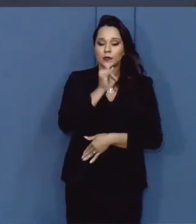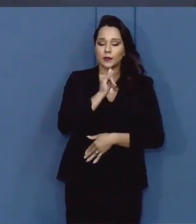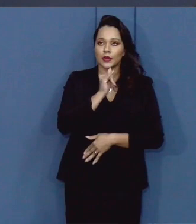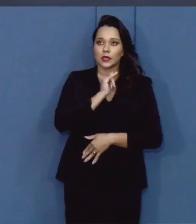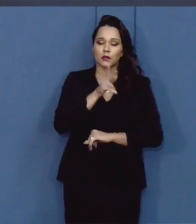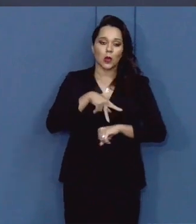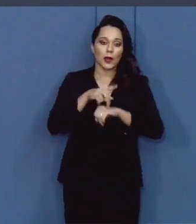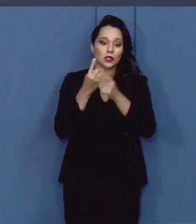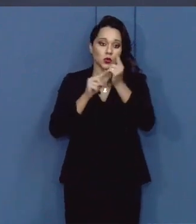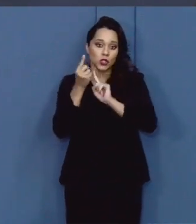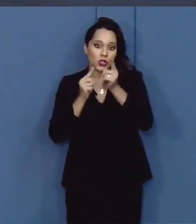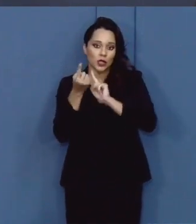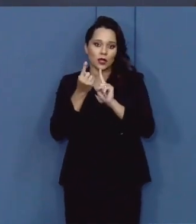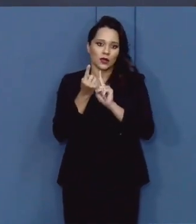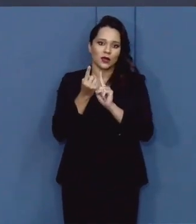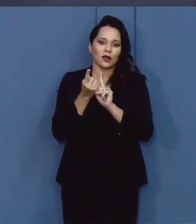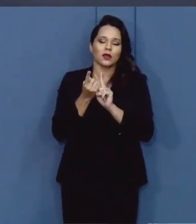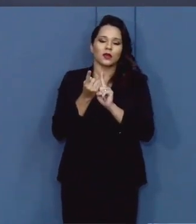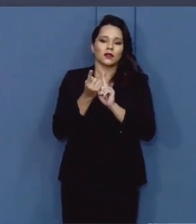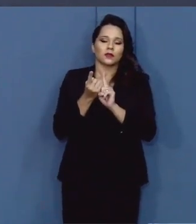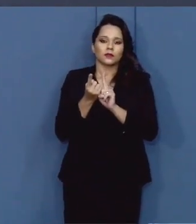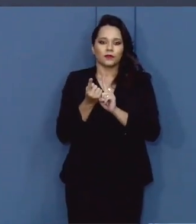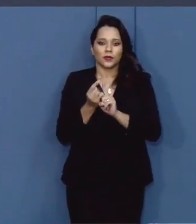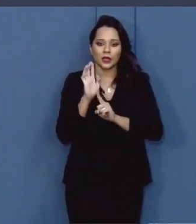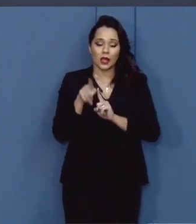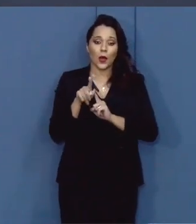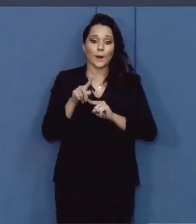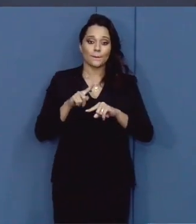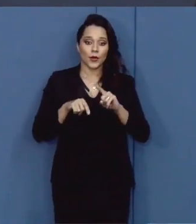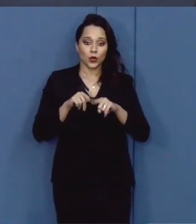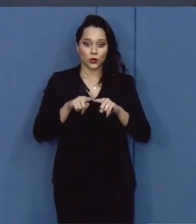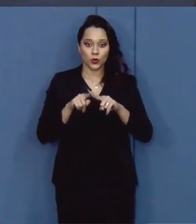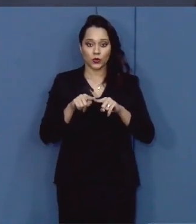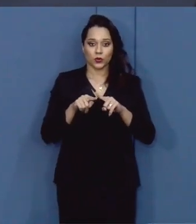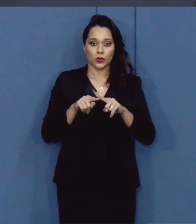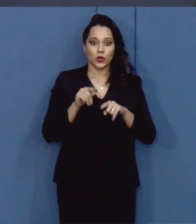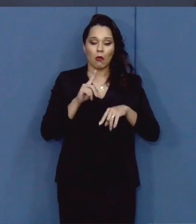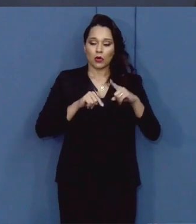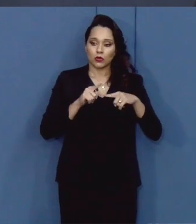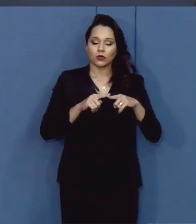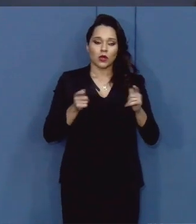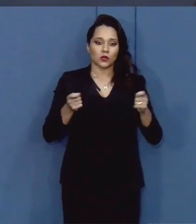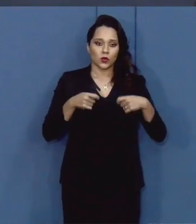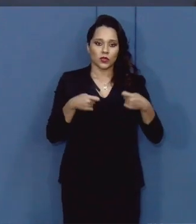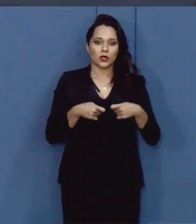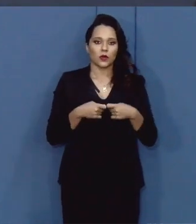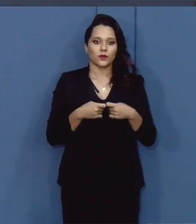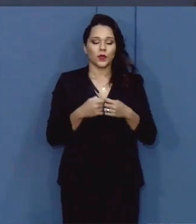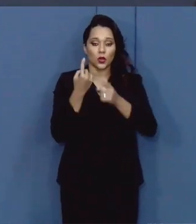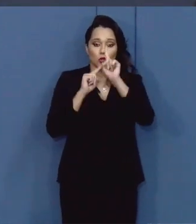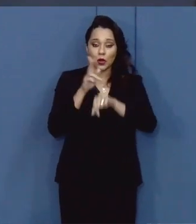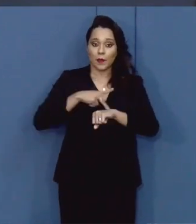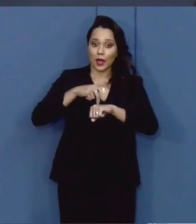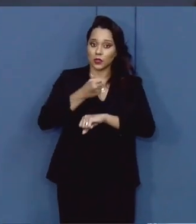de a Chipia, que é uma produto das condições de que Chile era o